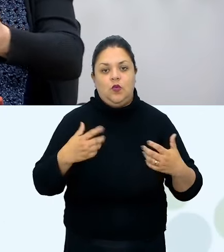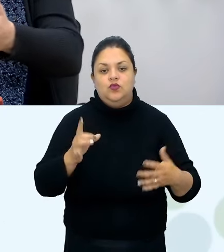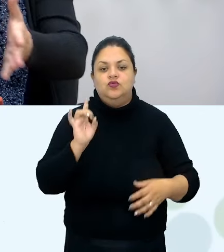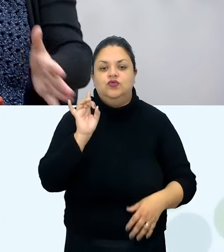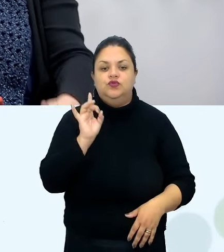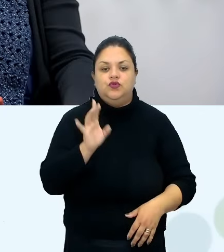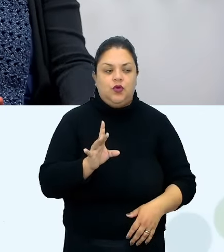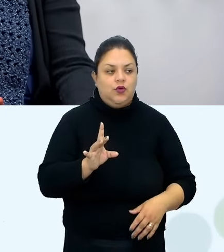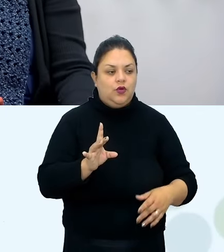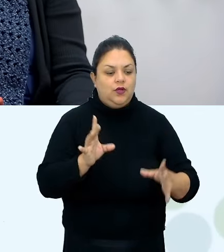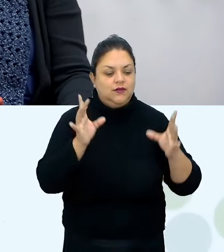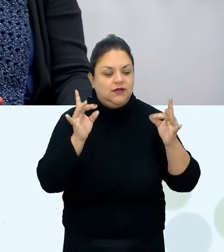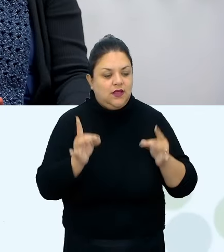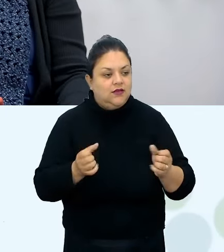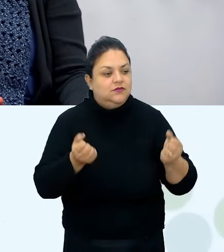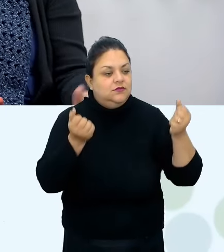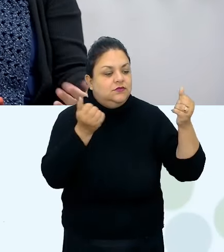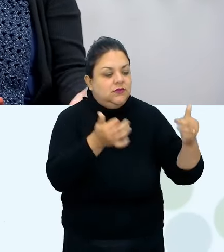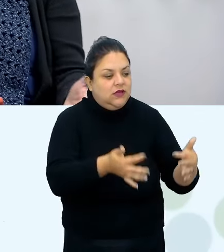ele, né,